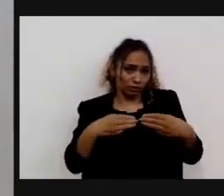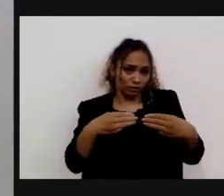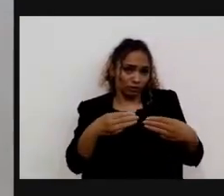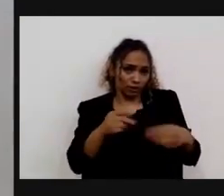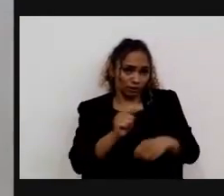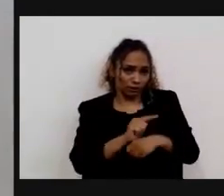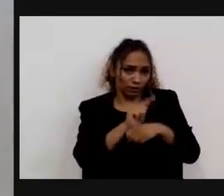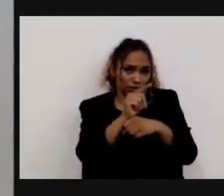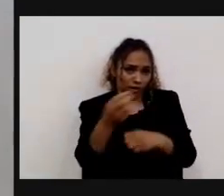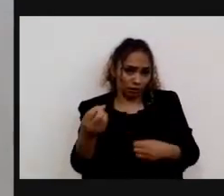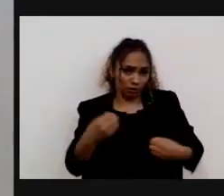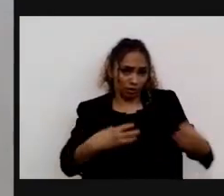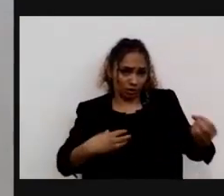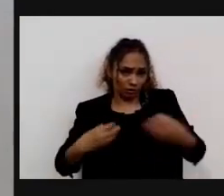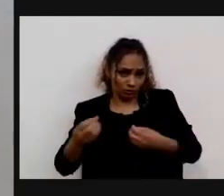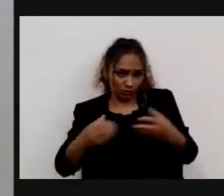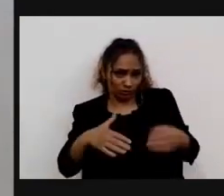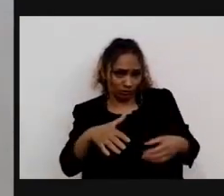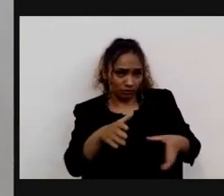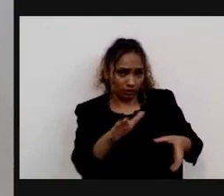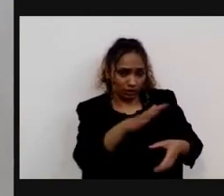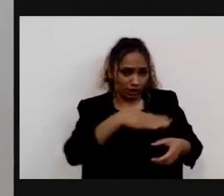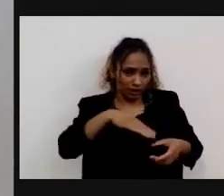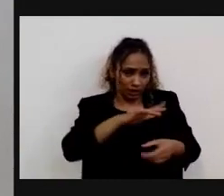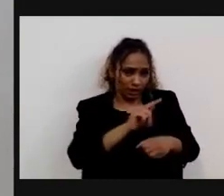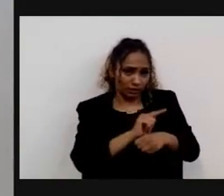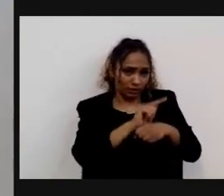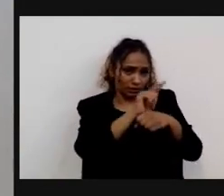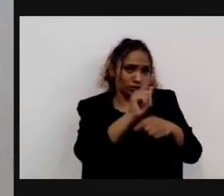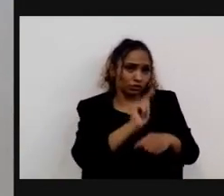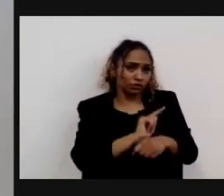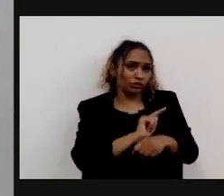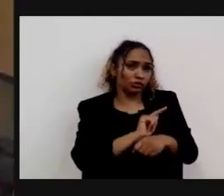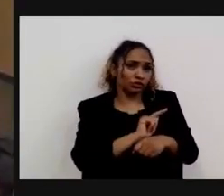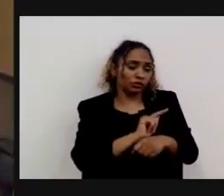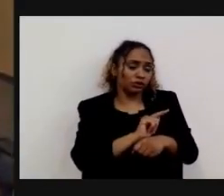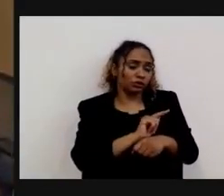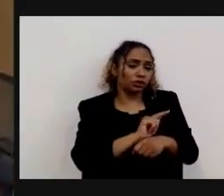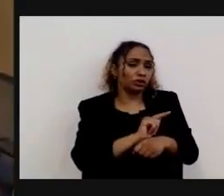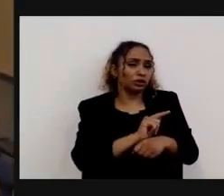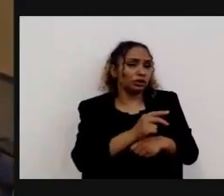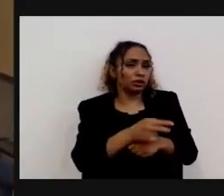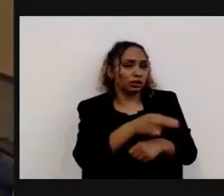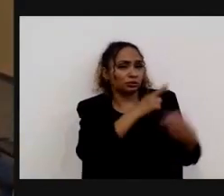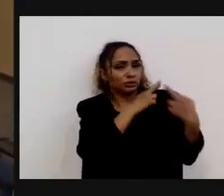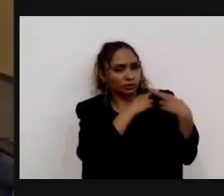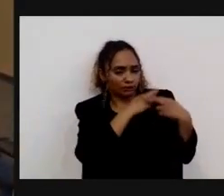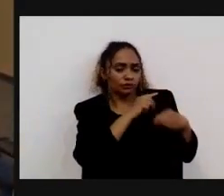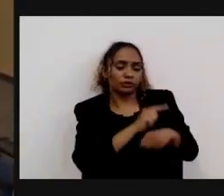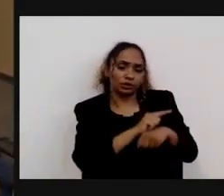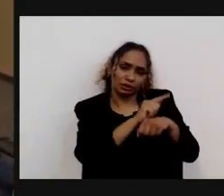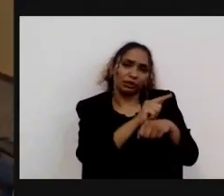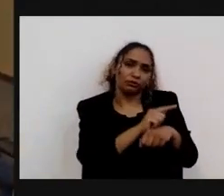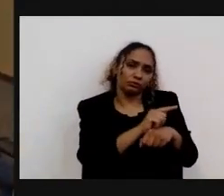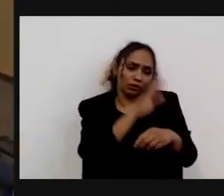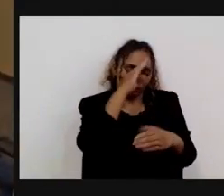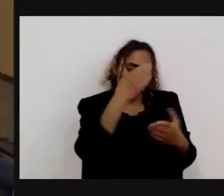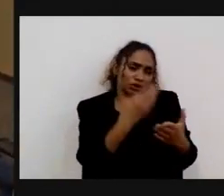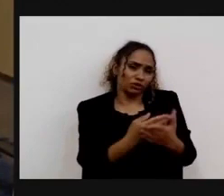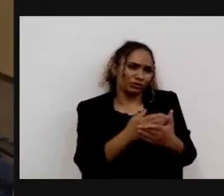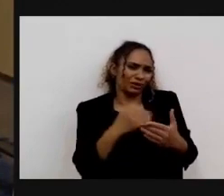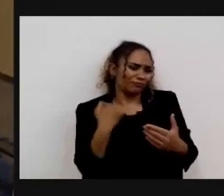gestão inovação tem área responsável pelo programa de gestão do executivo Federal que eu acho assim genial sabe eu